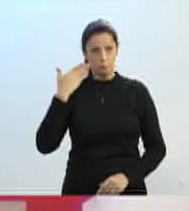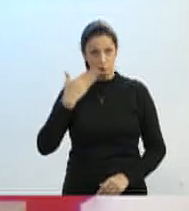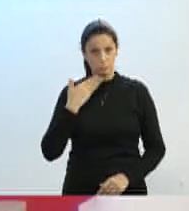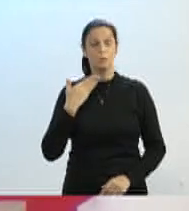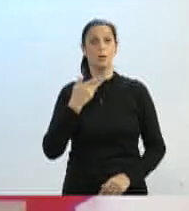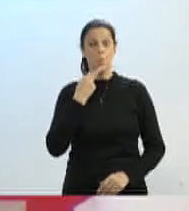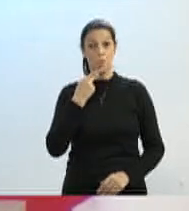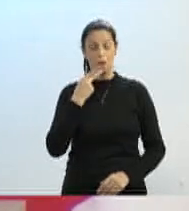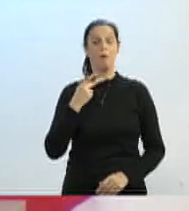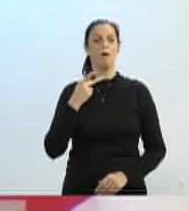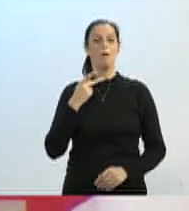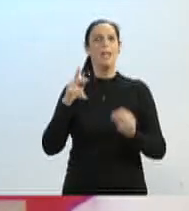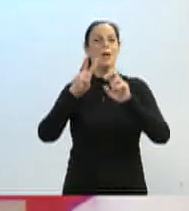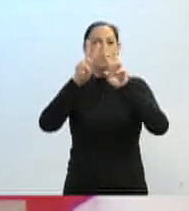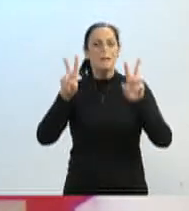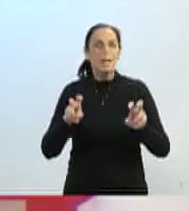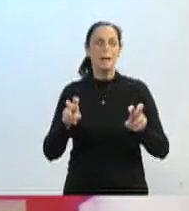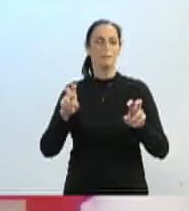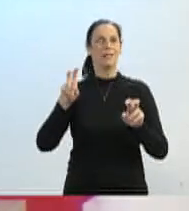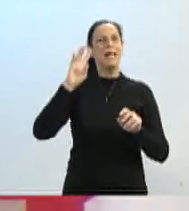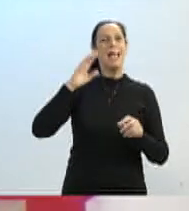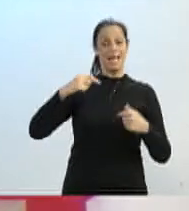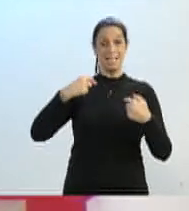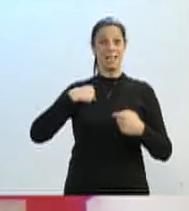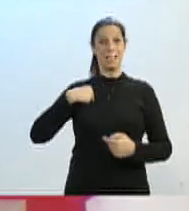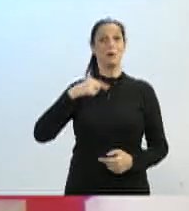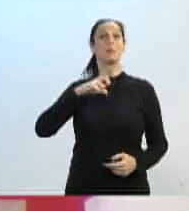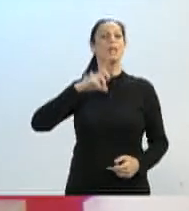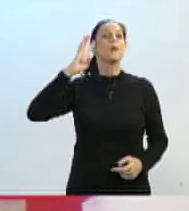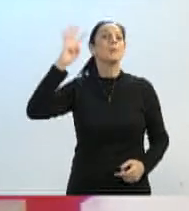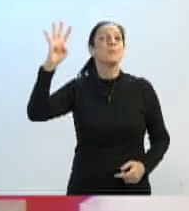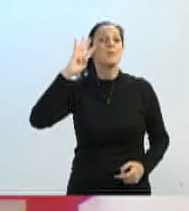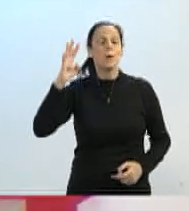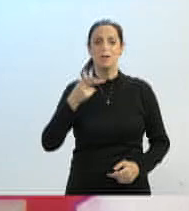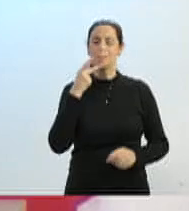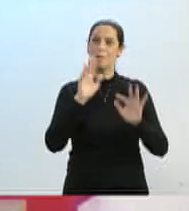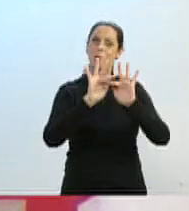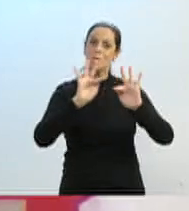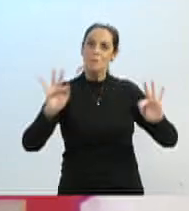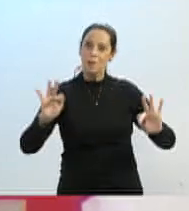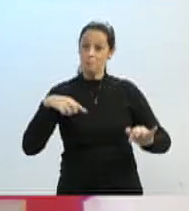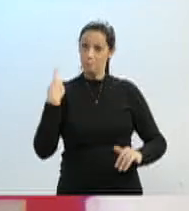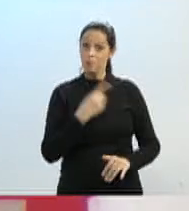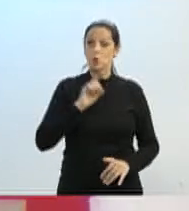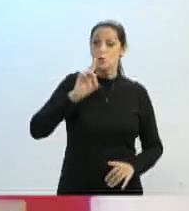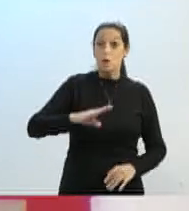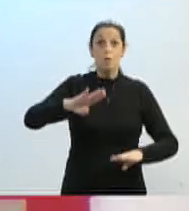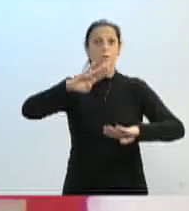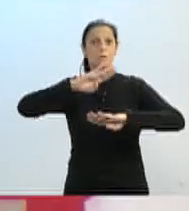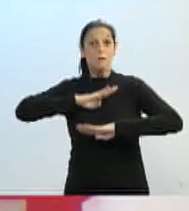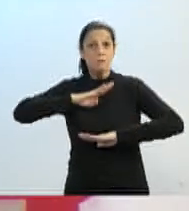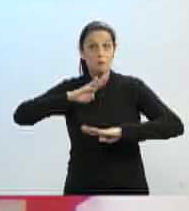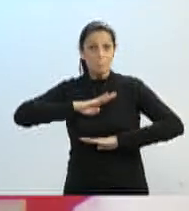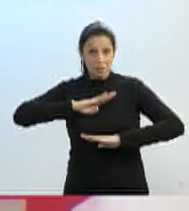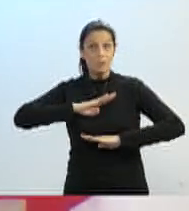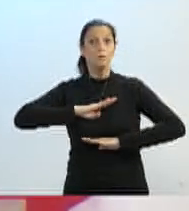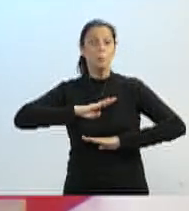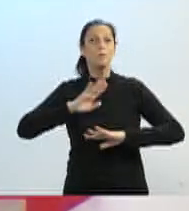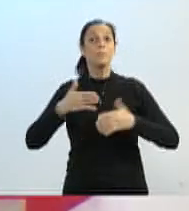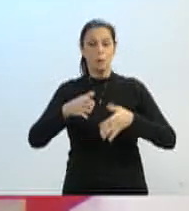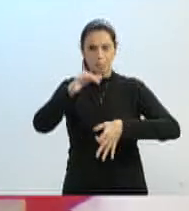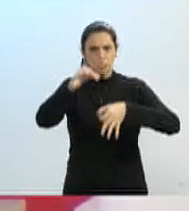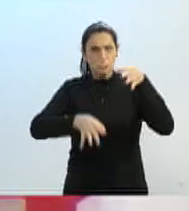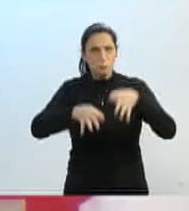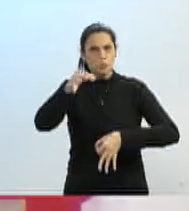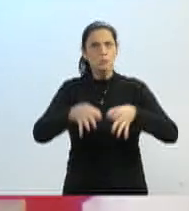é Eu Tenho um Sonho, disse a seguinte frase: só estaremos satisfeitos, vereador Item, quando a justiça